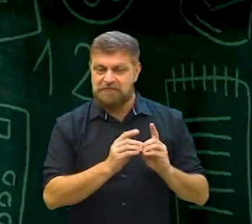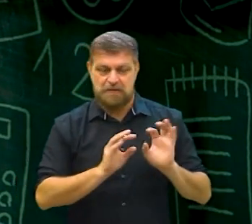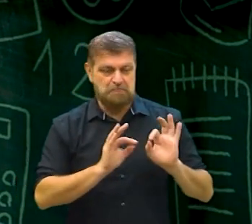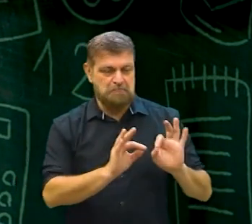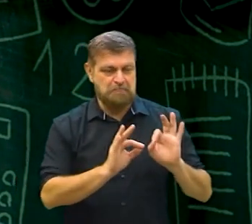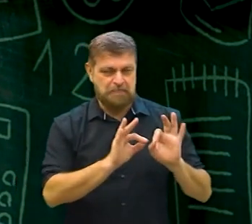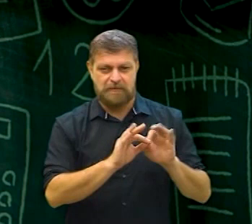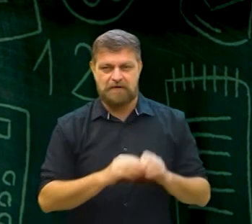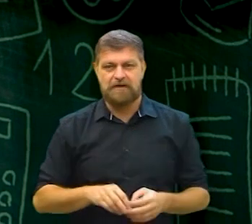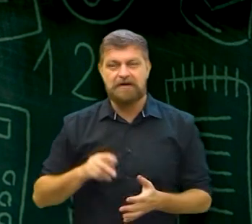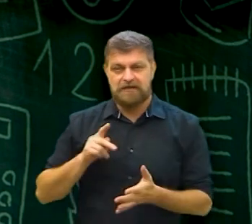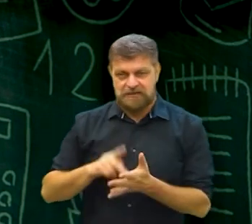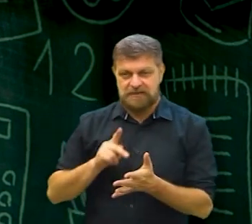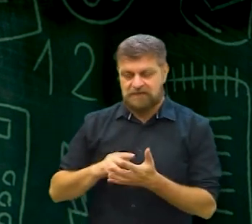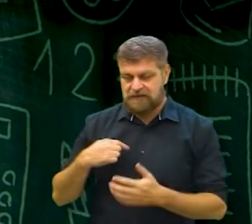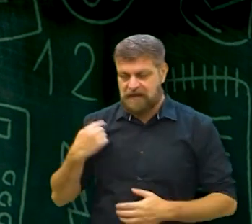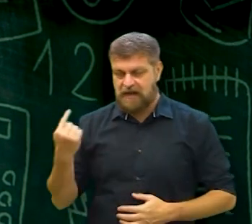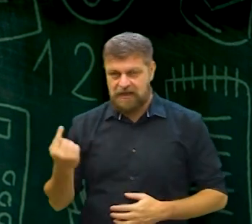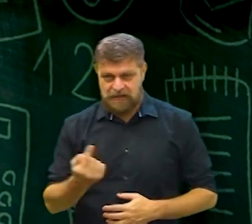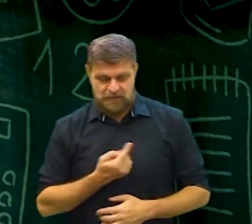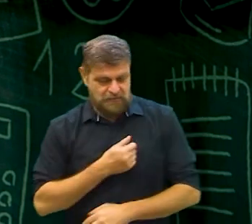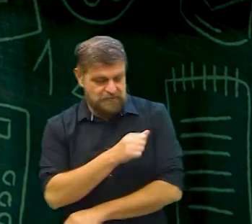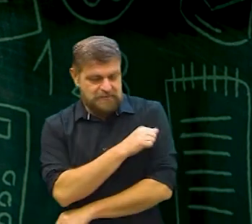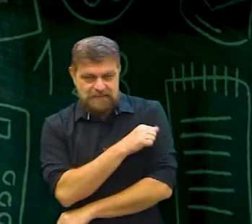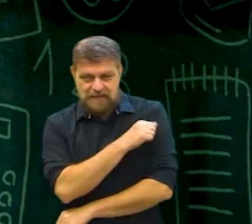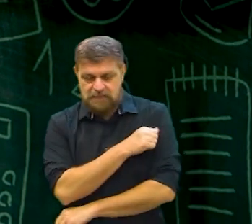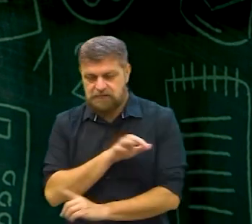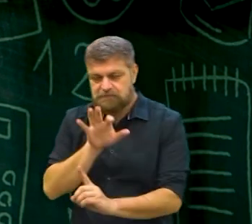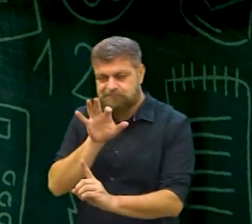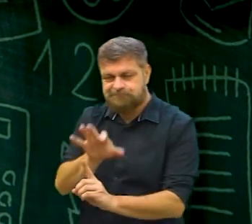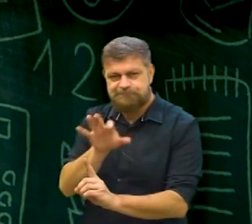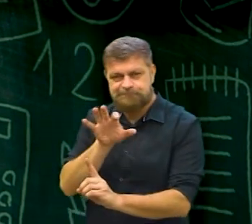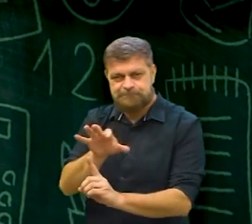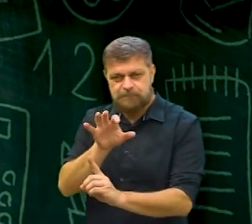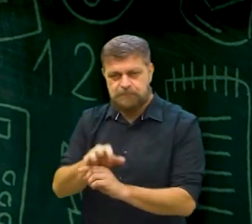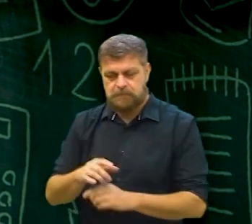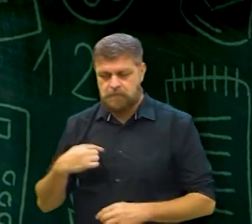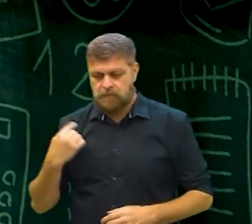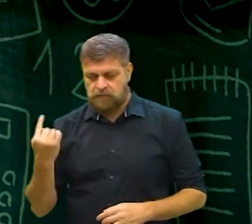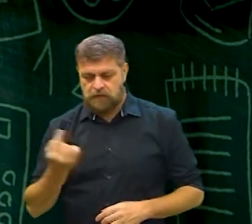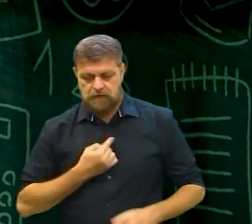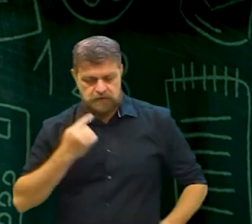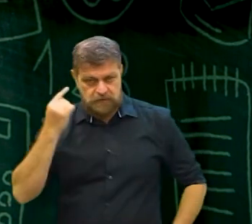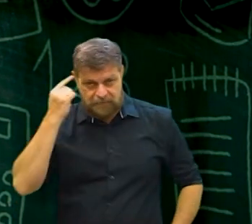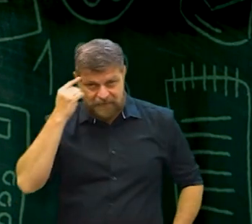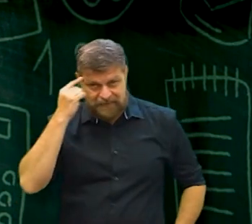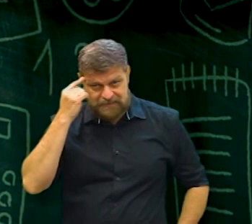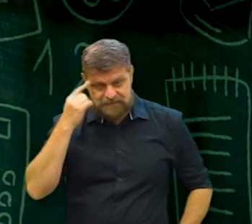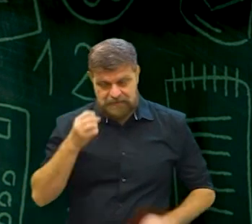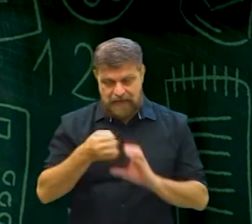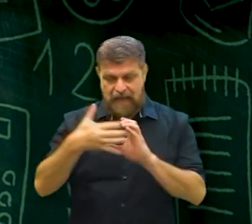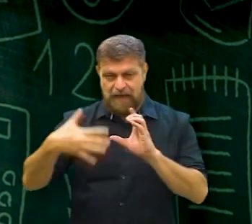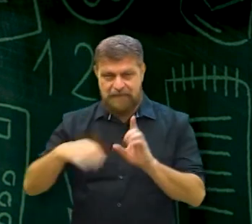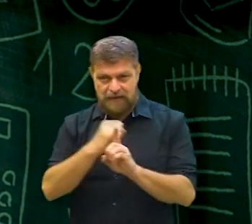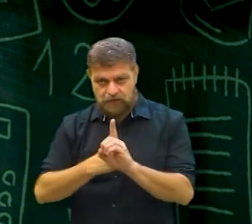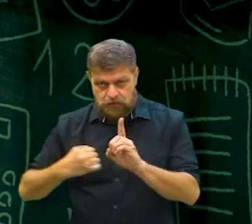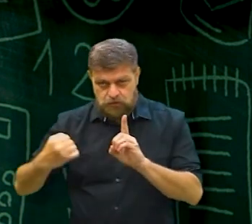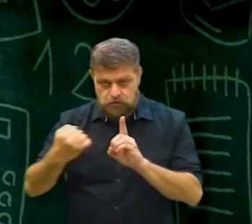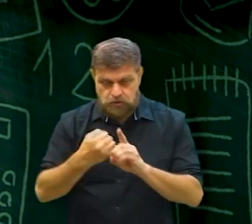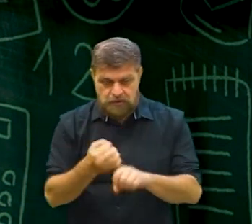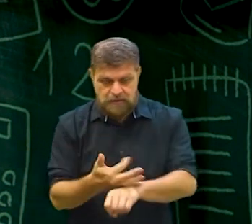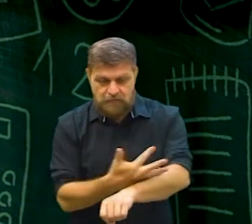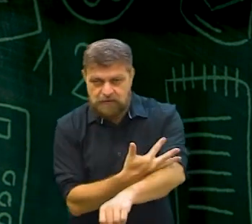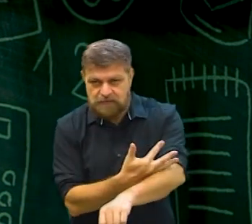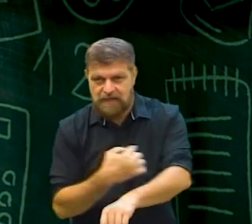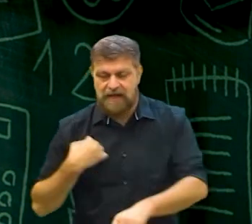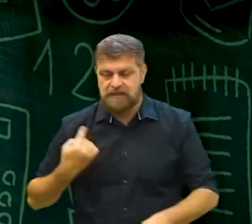dinâmica, é o que realmente afetou os nossos meninos. Os meninos, quando nós falamos de aspectos